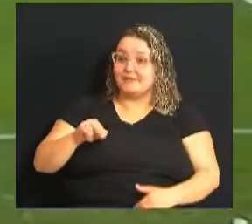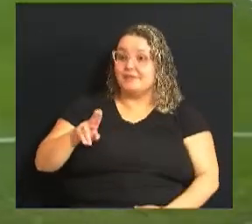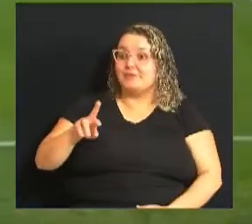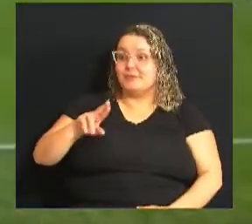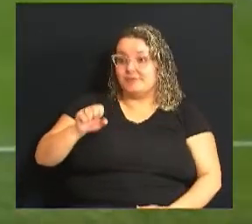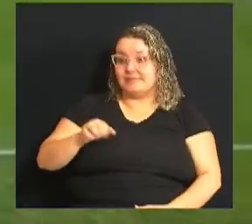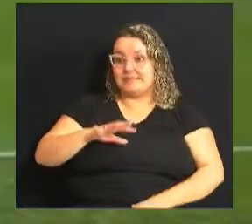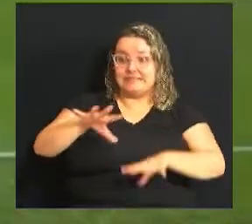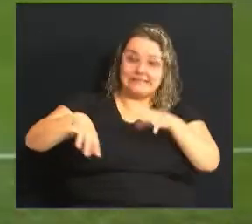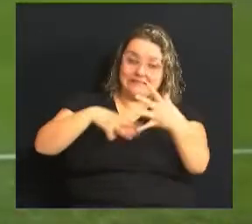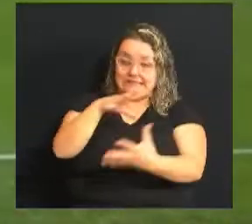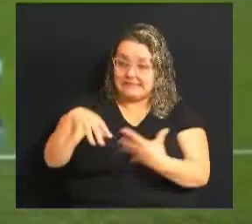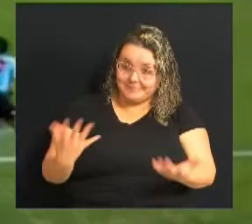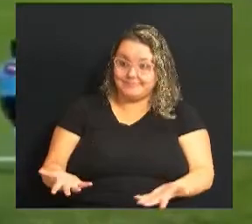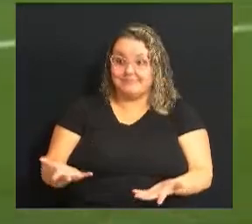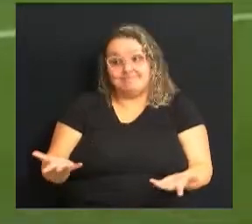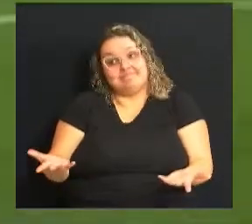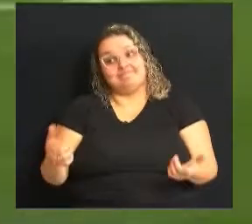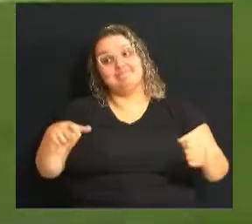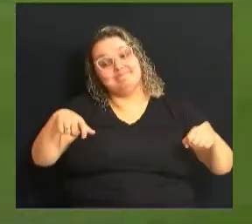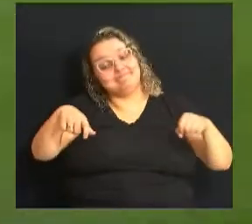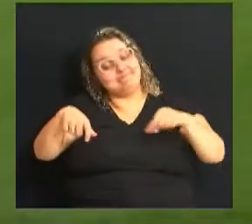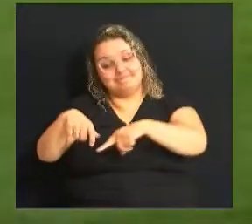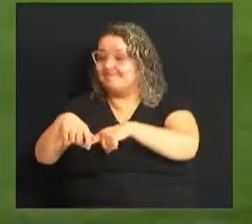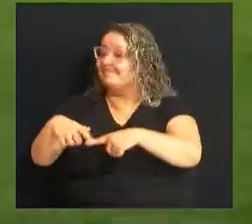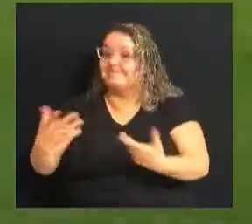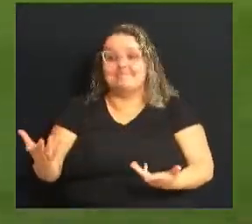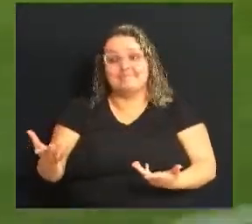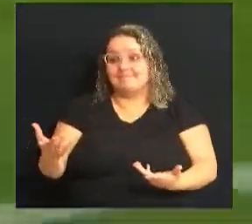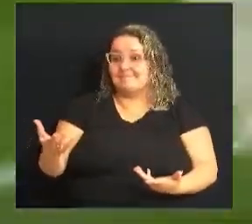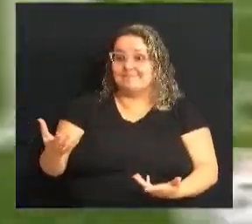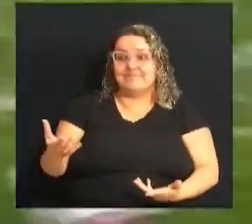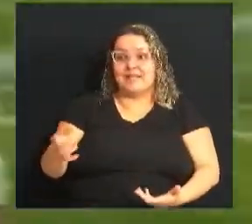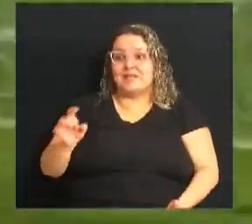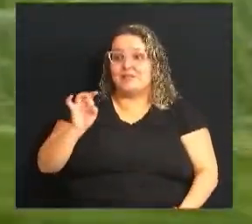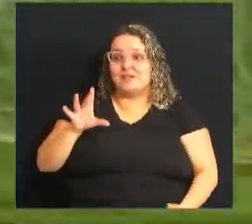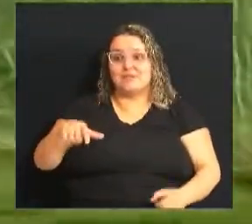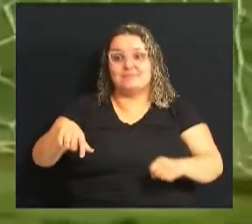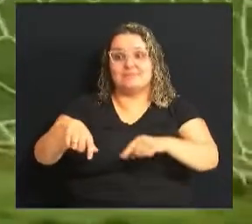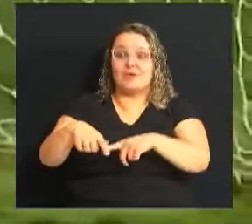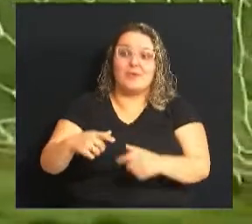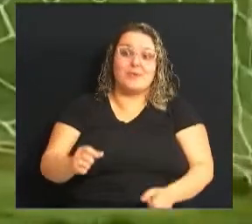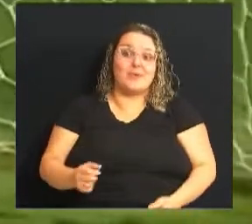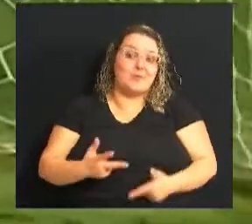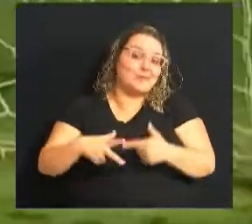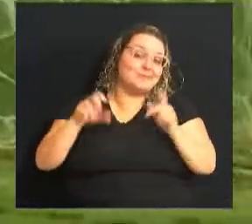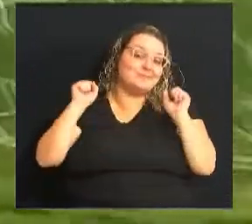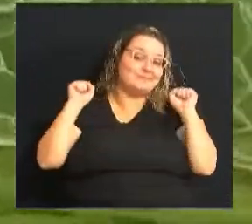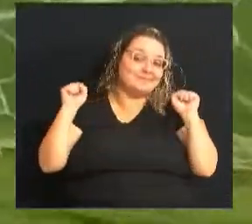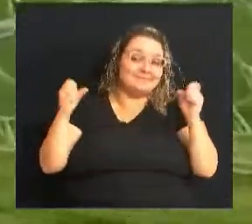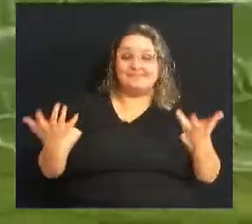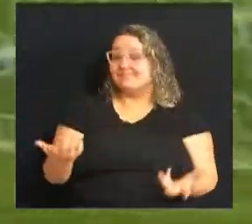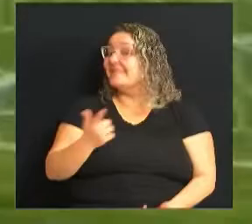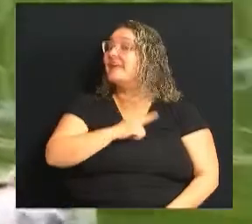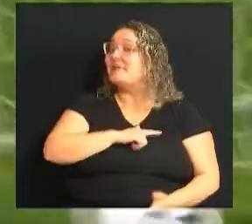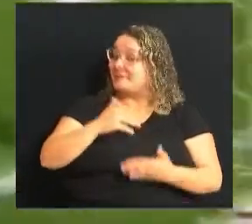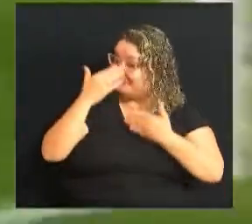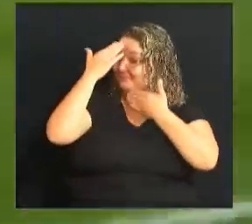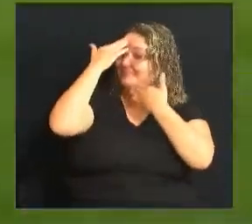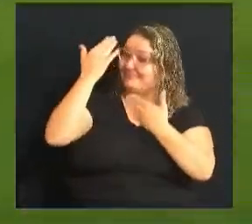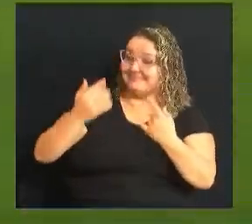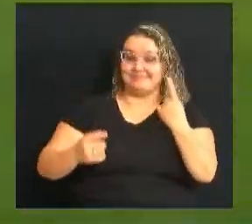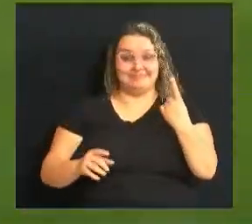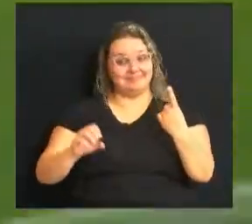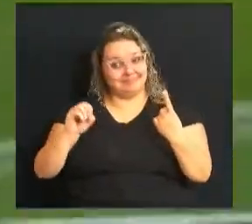todo, e aí Isaac só teve o trabalho de tocar para o fundo das redes. O Bugre agradece.